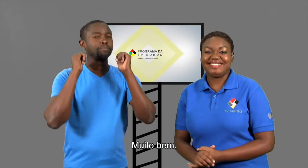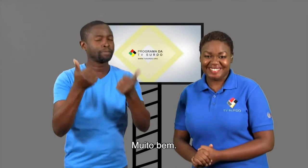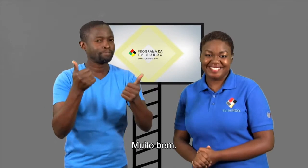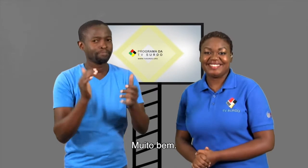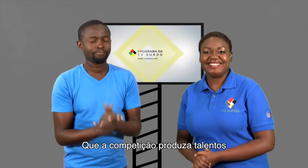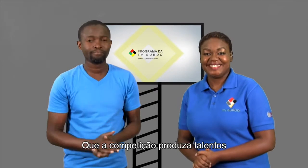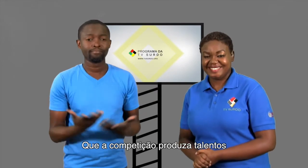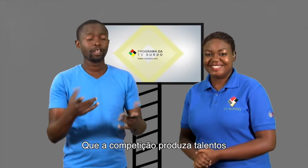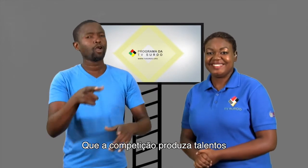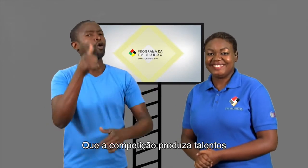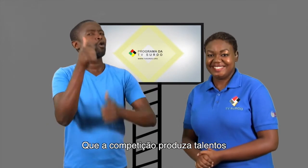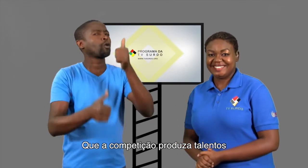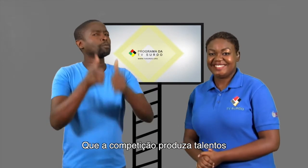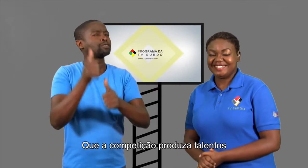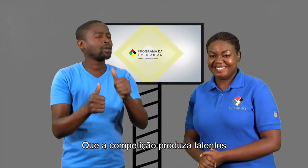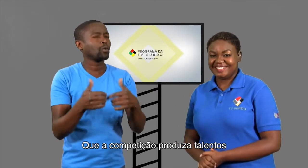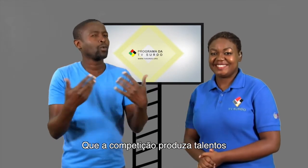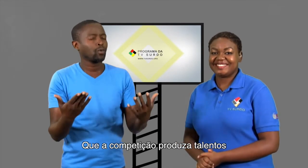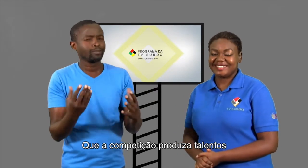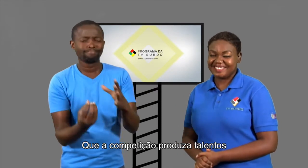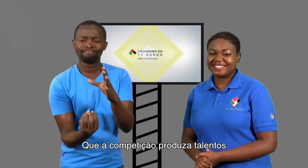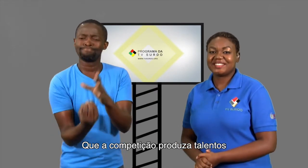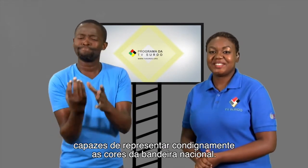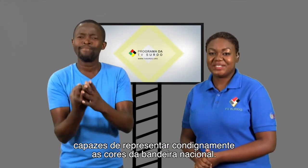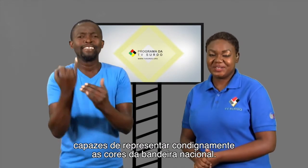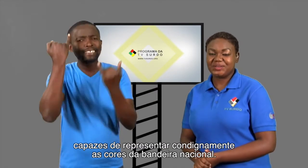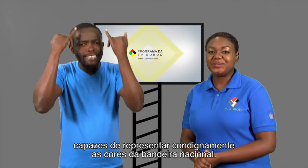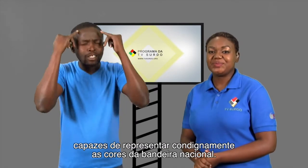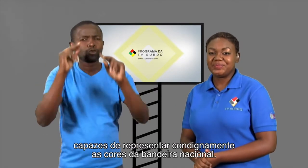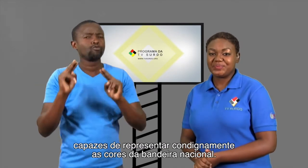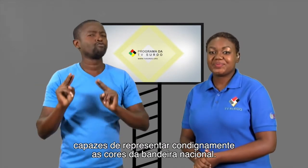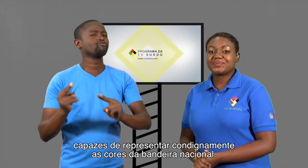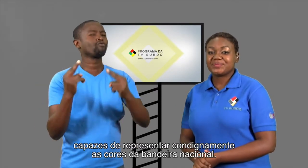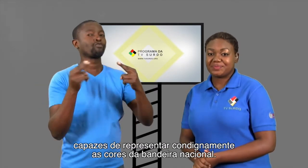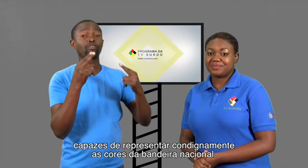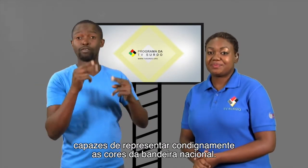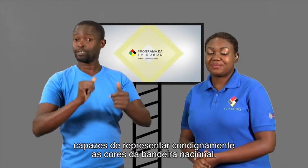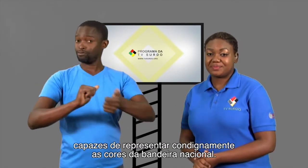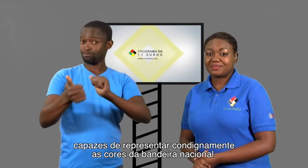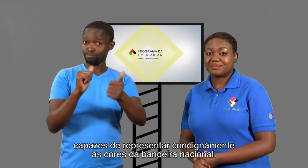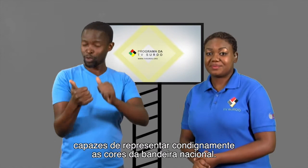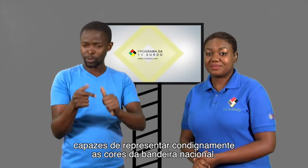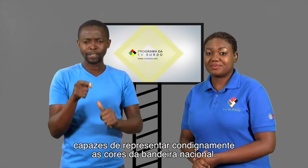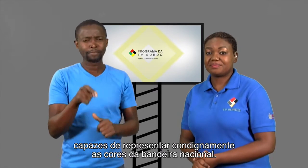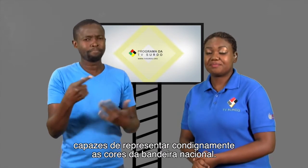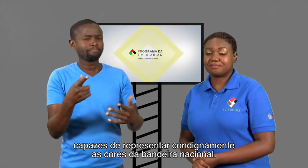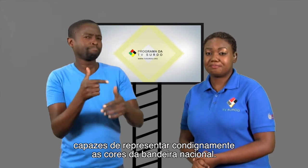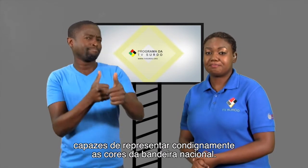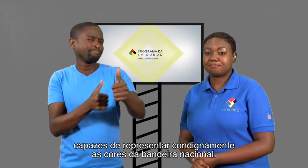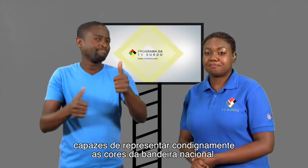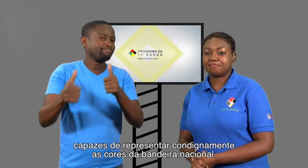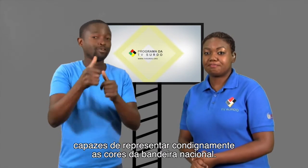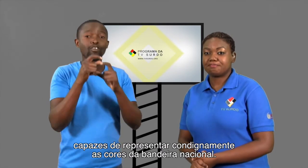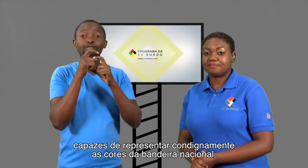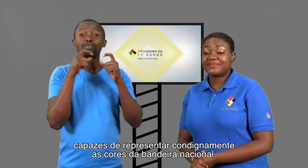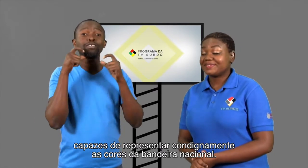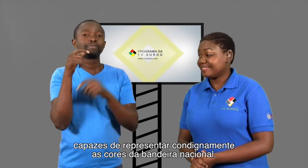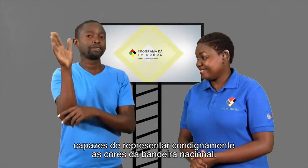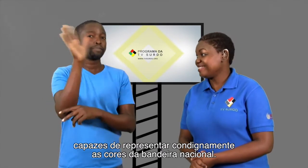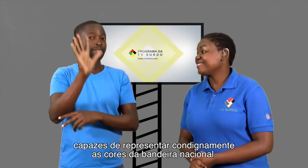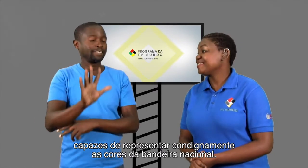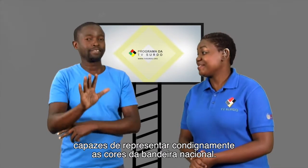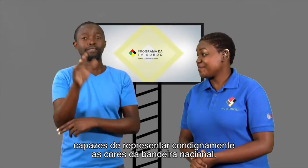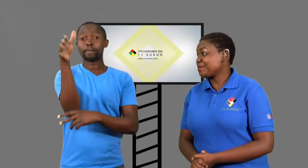Muito bem. Que a competição produza talentos capazes de representar condignamente as cores da